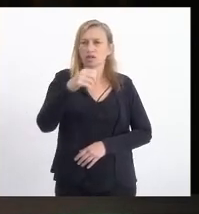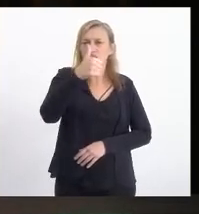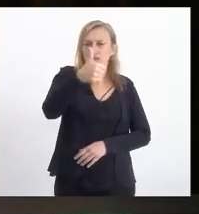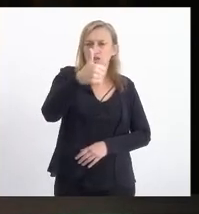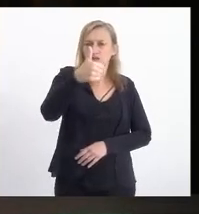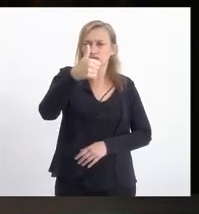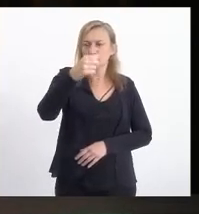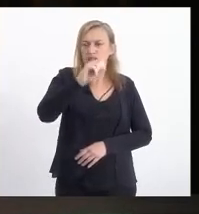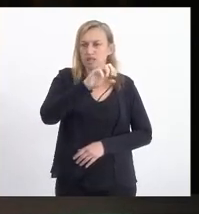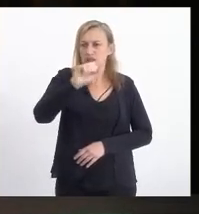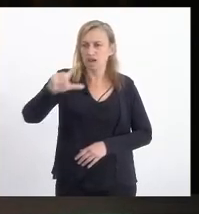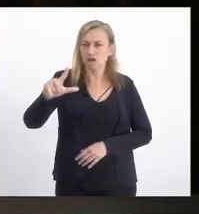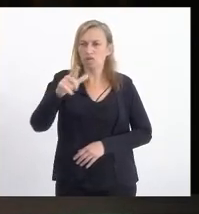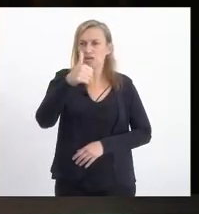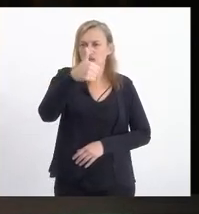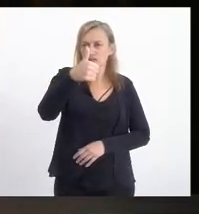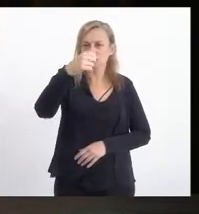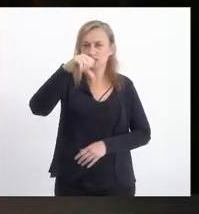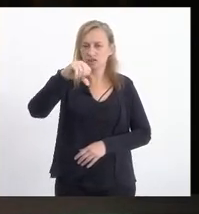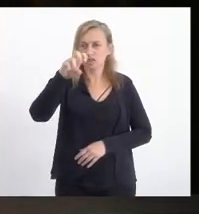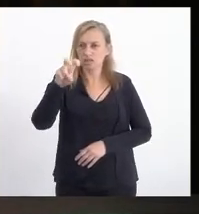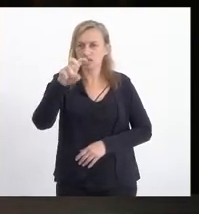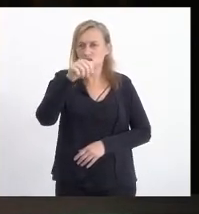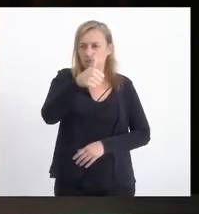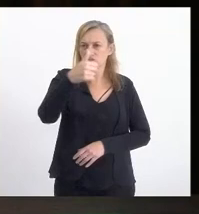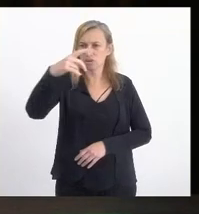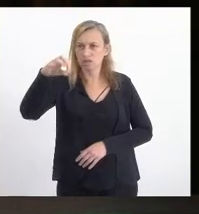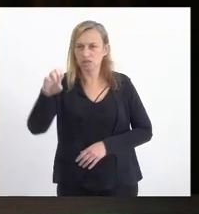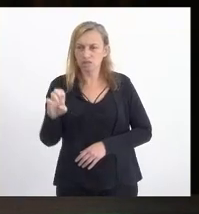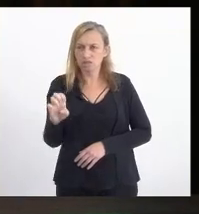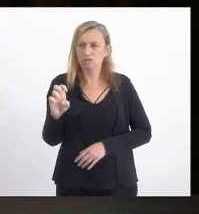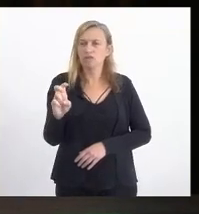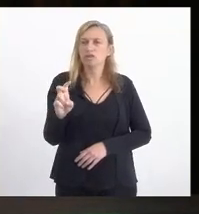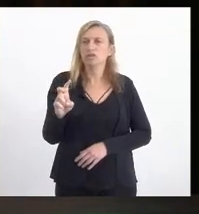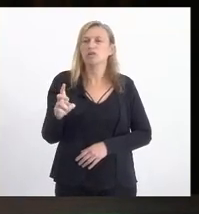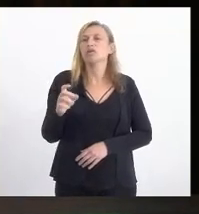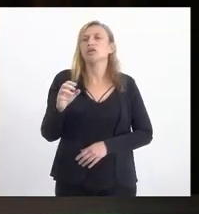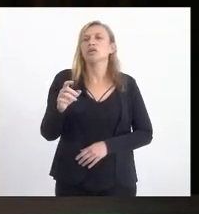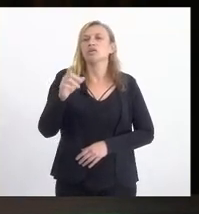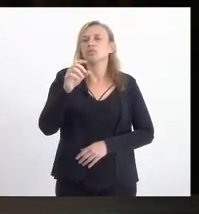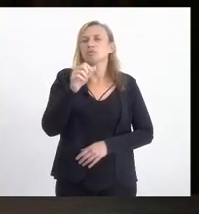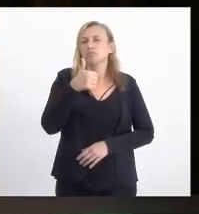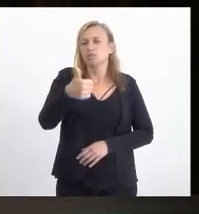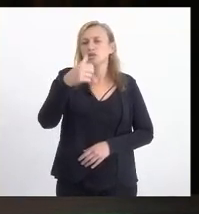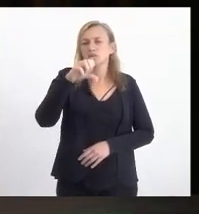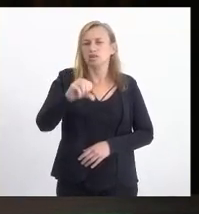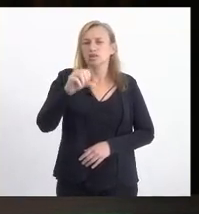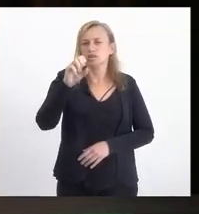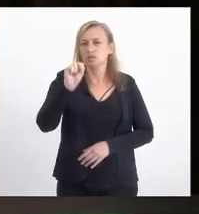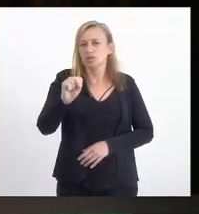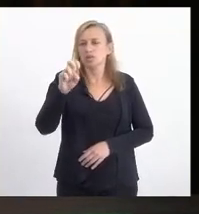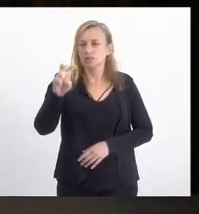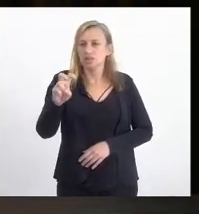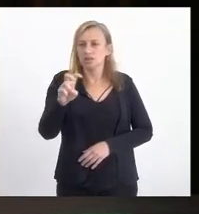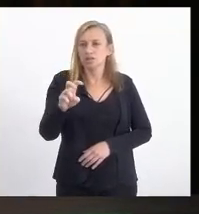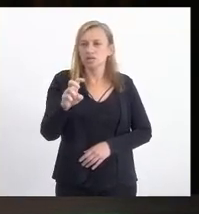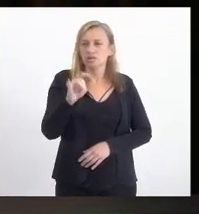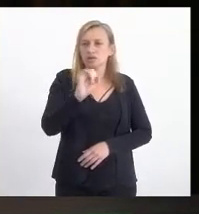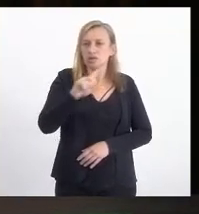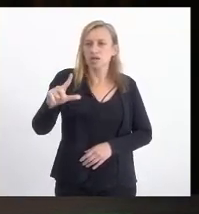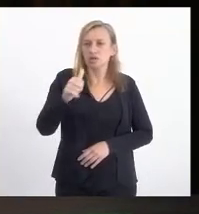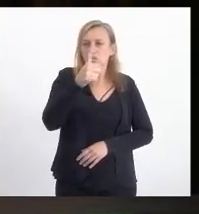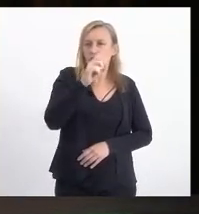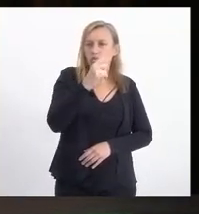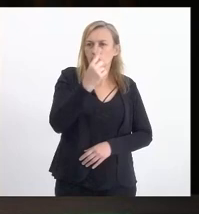135 pressa para 195 em 1995 oficial foi para 19 2,5